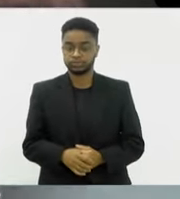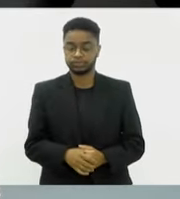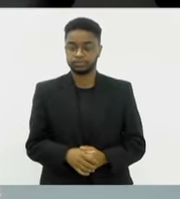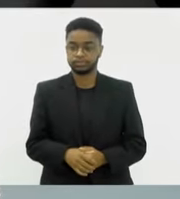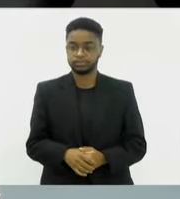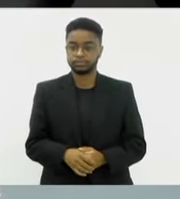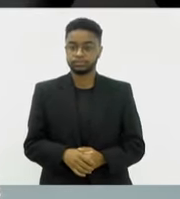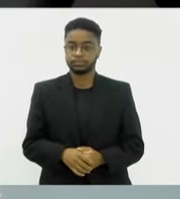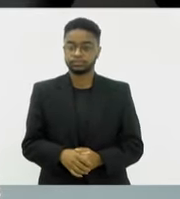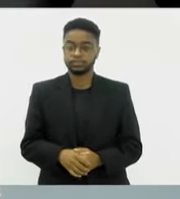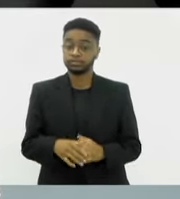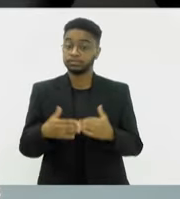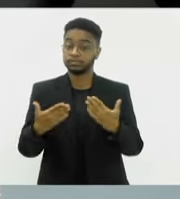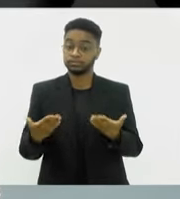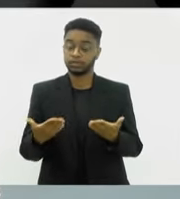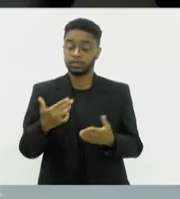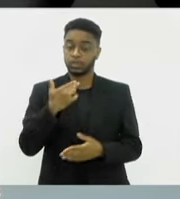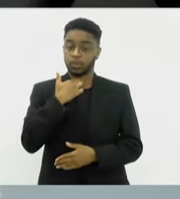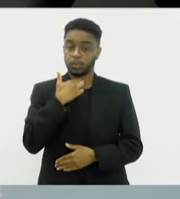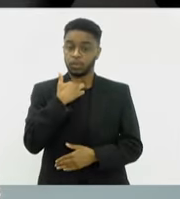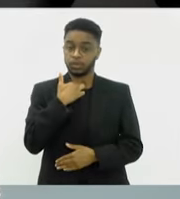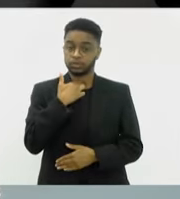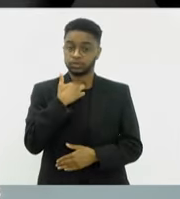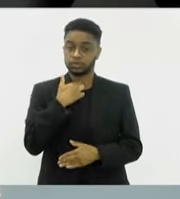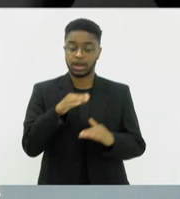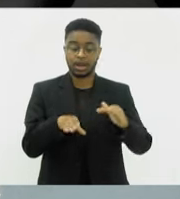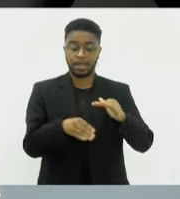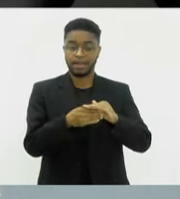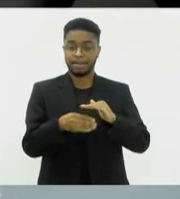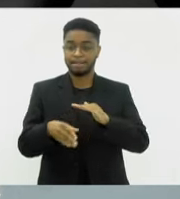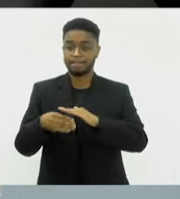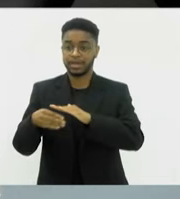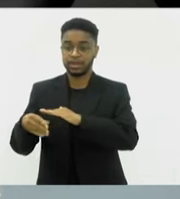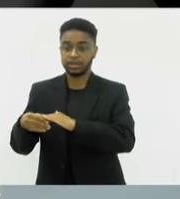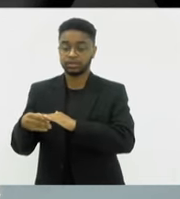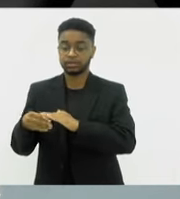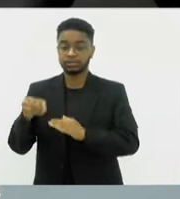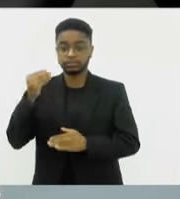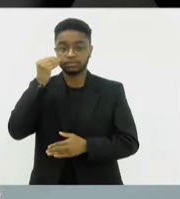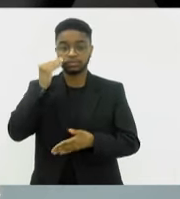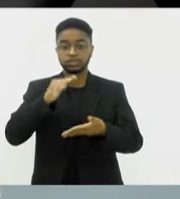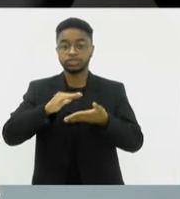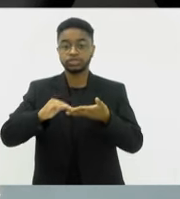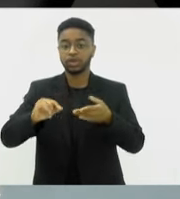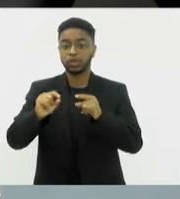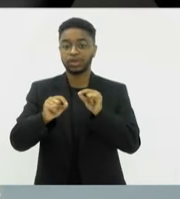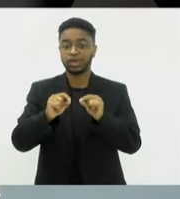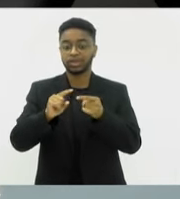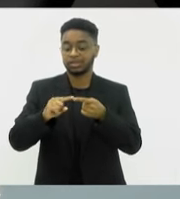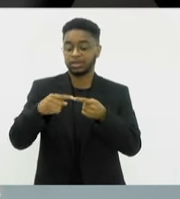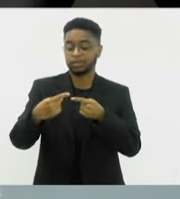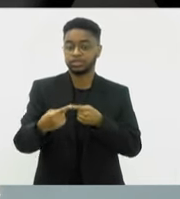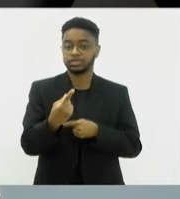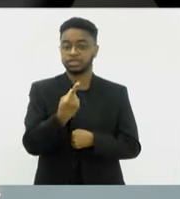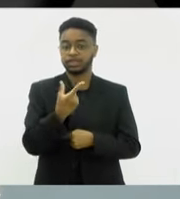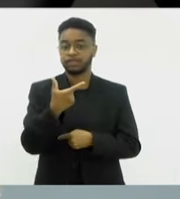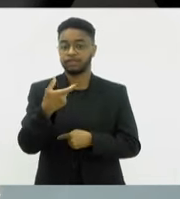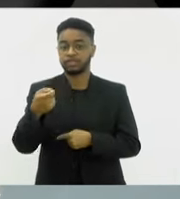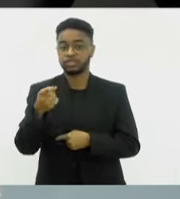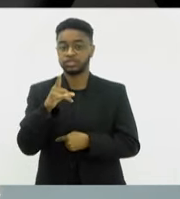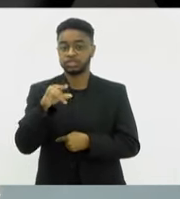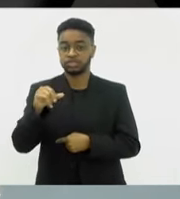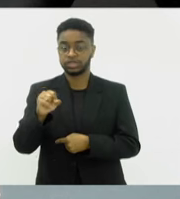Então, não pode as emendas querer restringir que, depois de 120 dias, a mulher